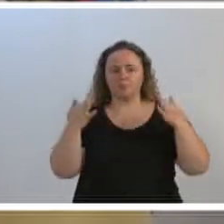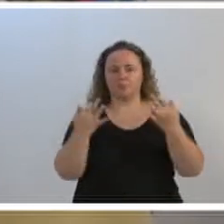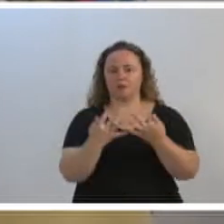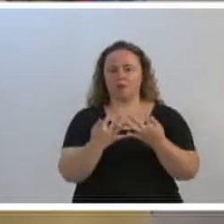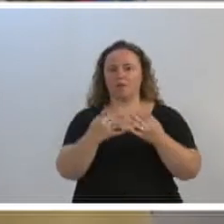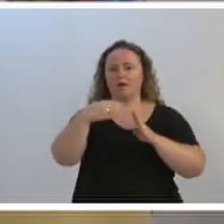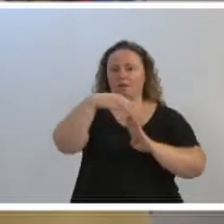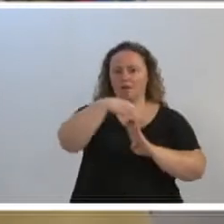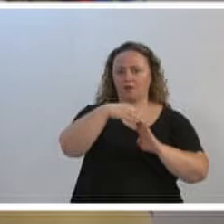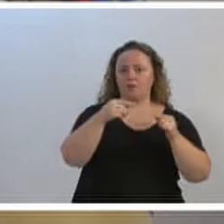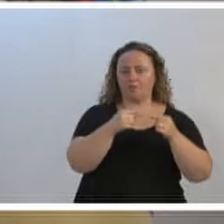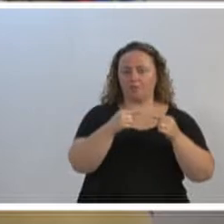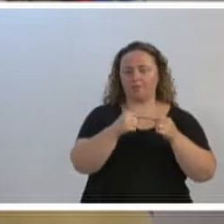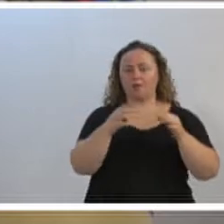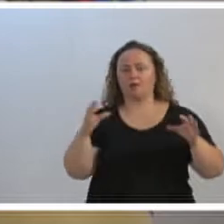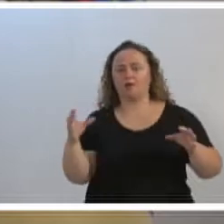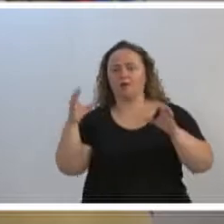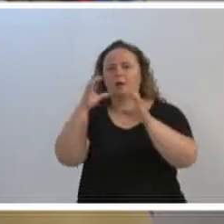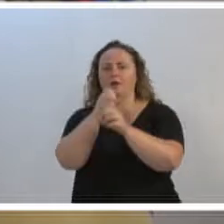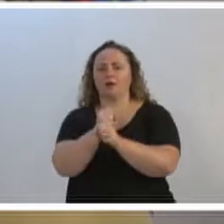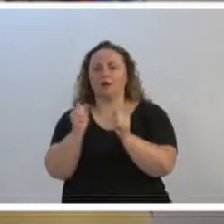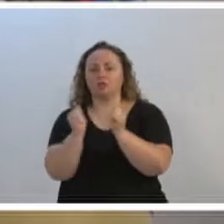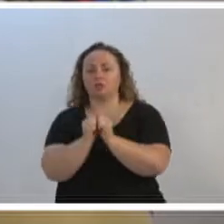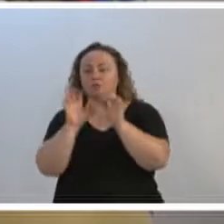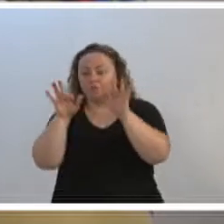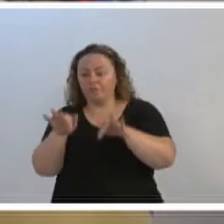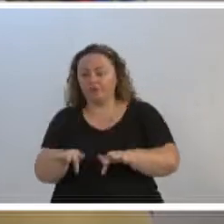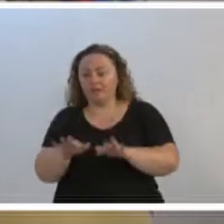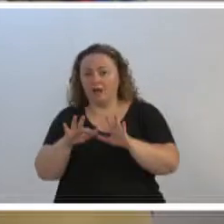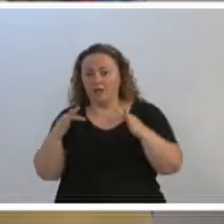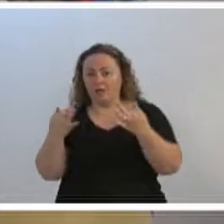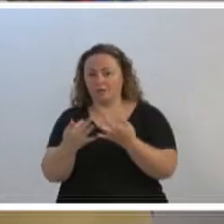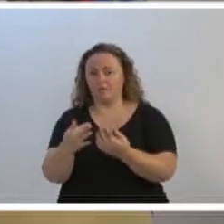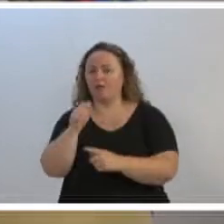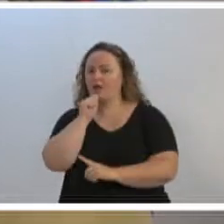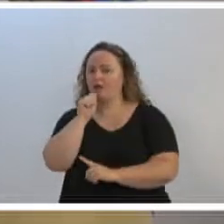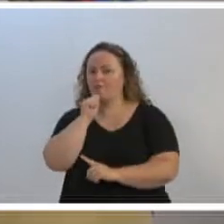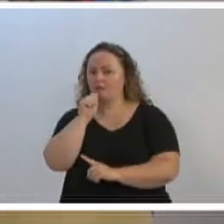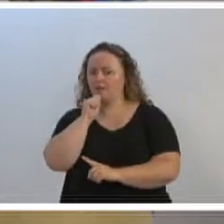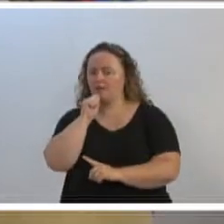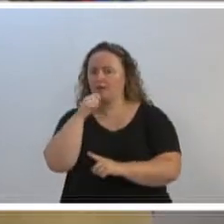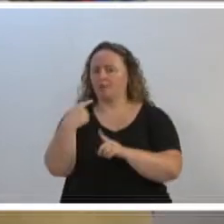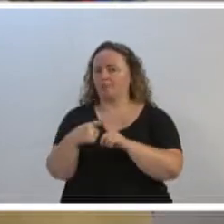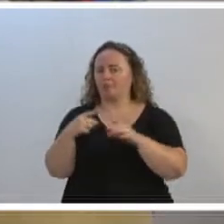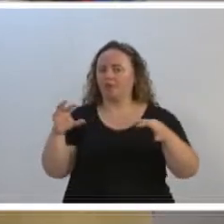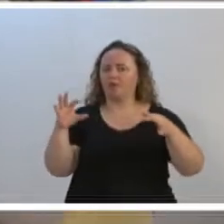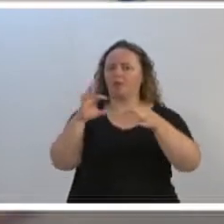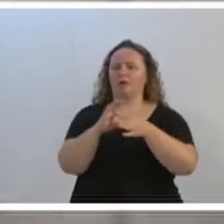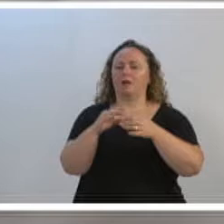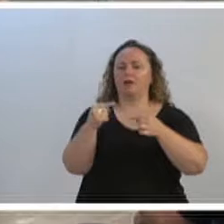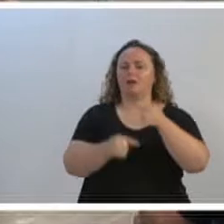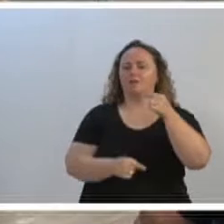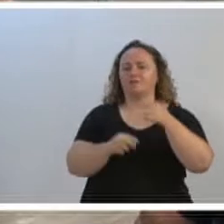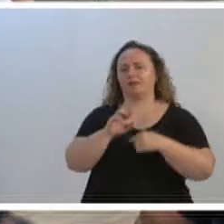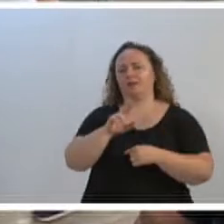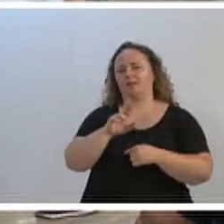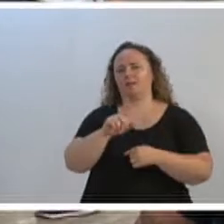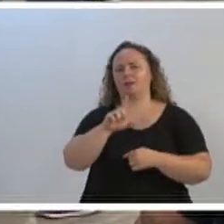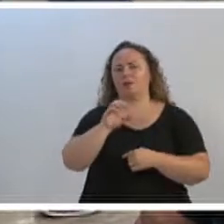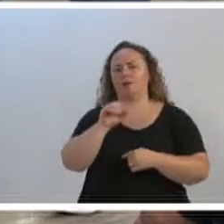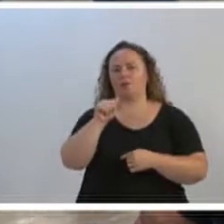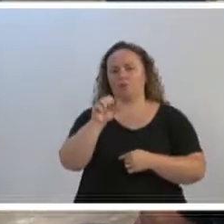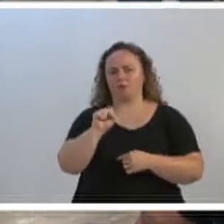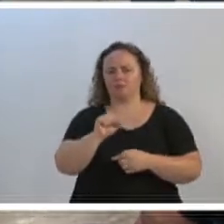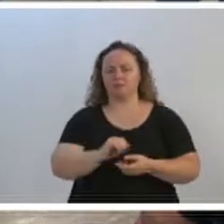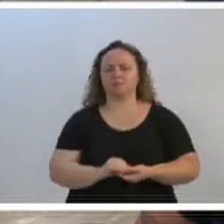CAPT, não será computado para os fins do cálculo da renda familiar per capita, a que se refere a LOAS. Obrigado, vereador